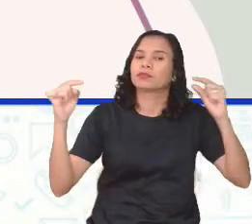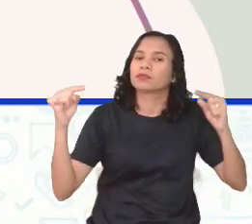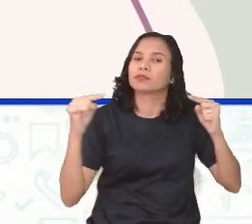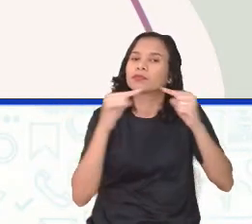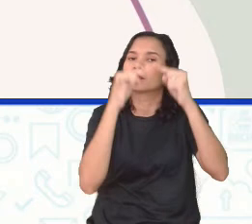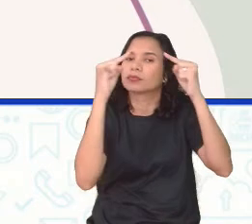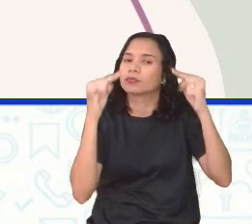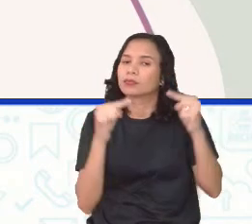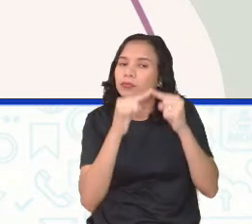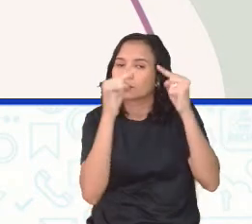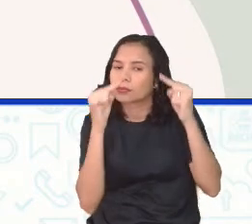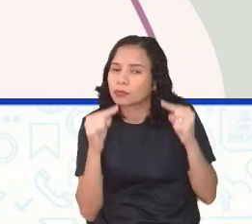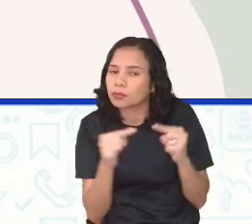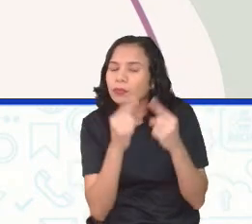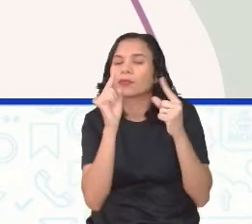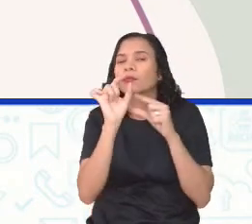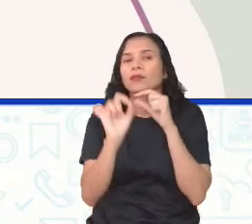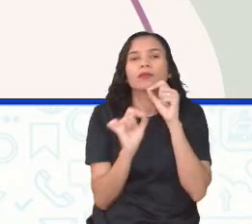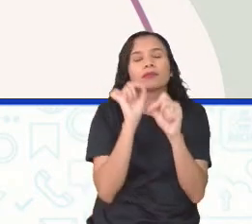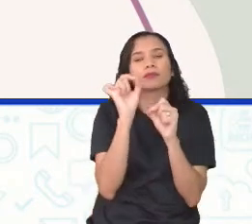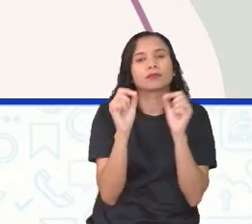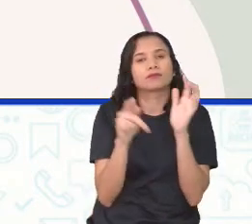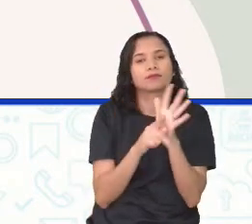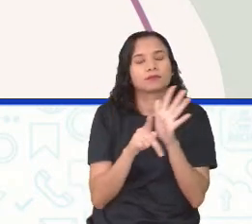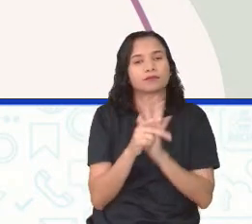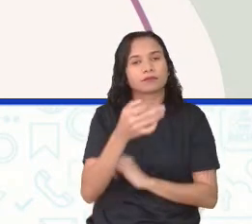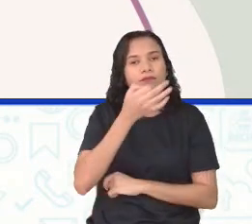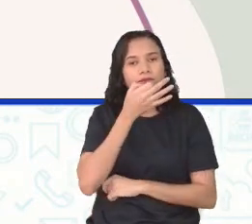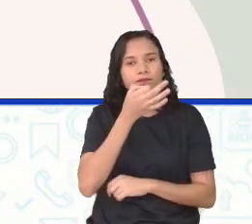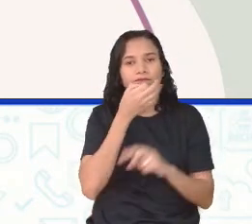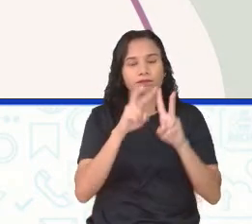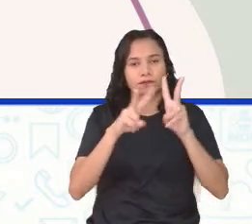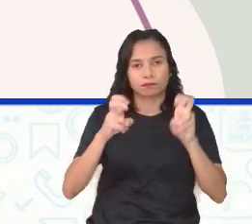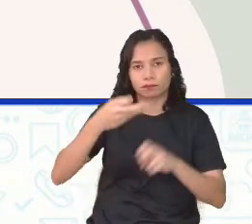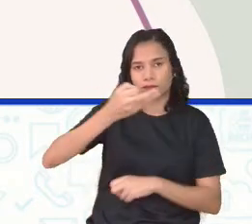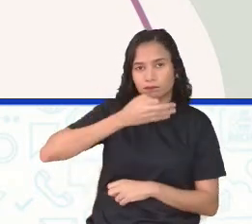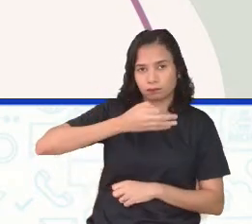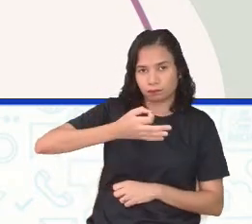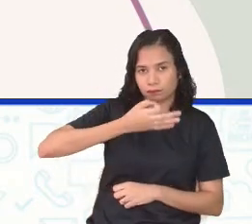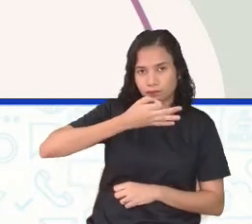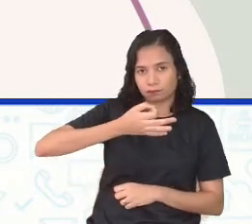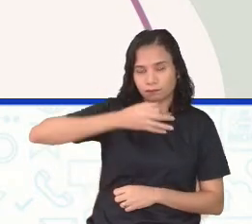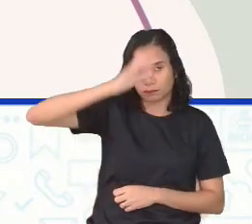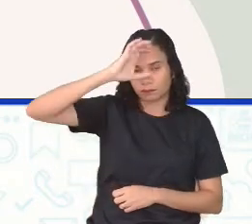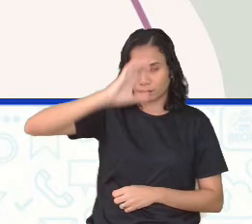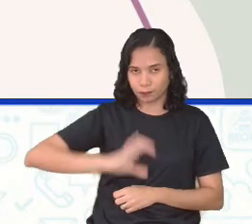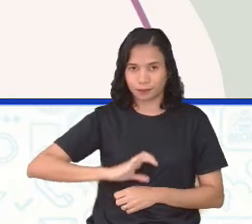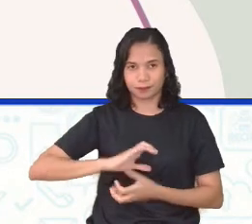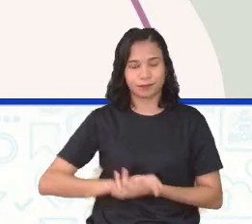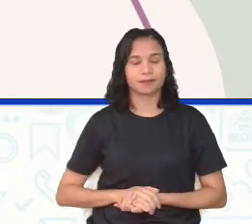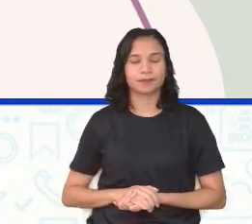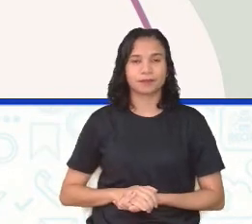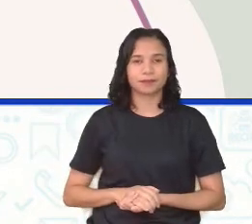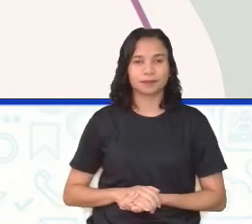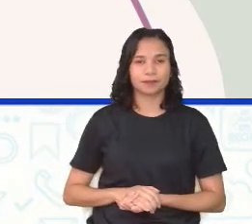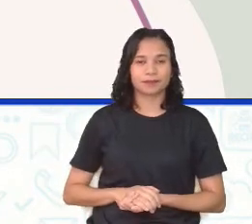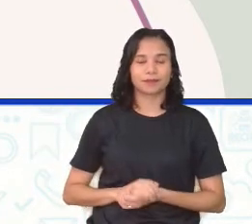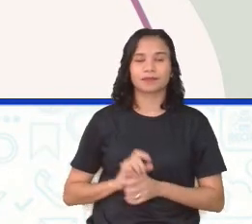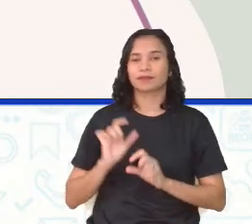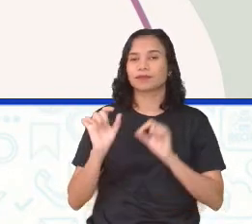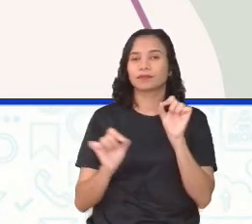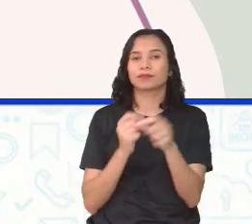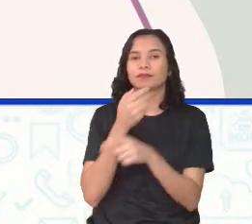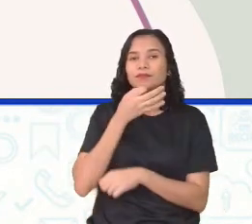letra aí que representa, não é, uma opinião? E aí, o que é que